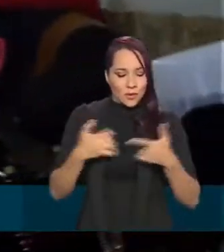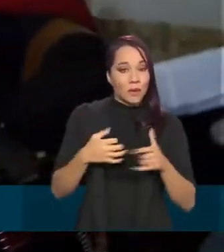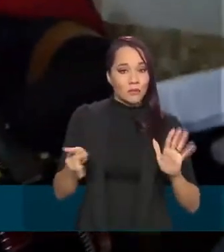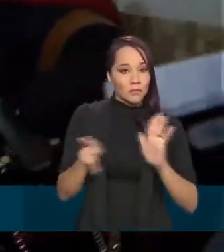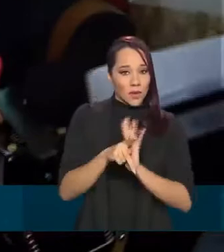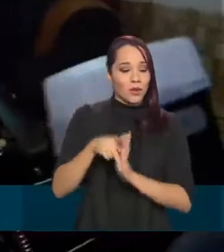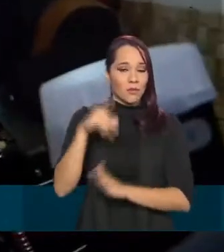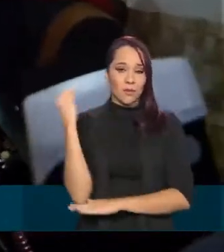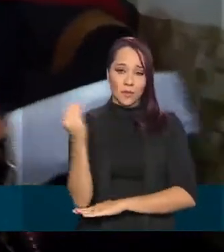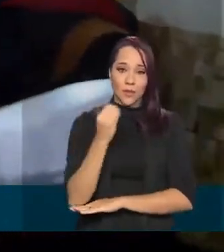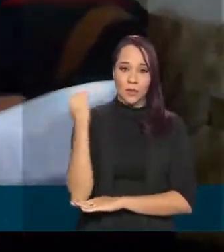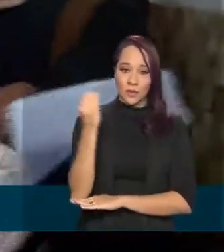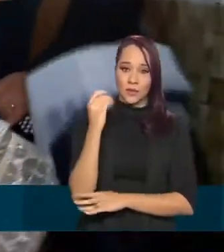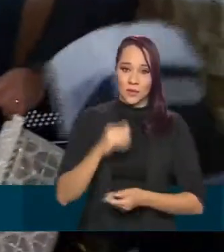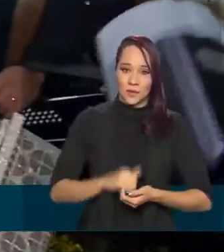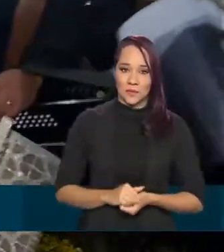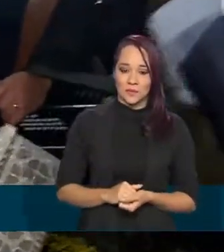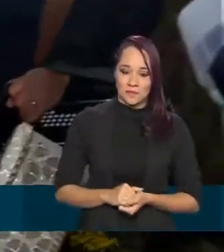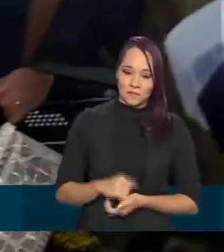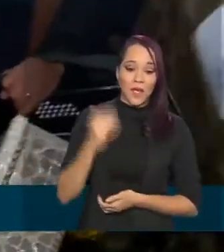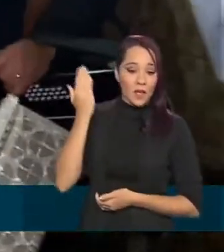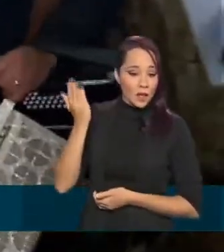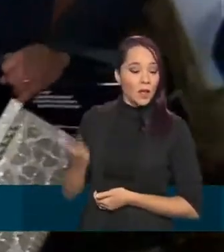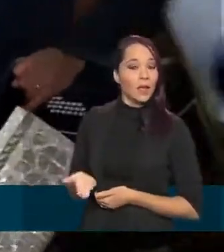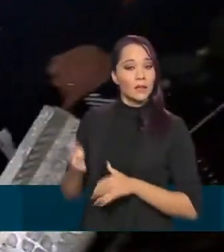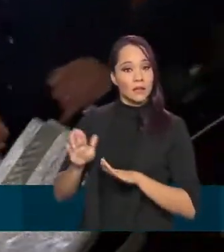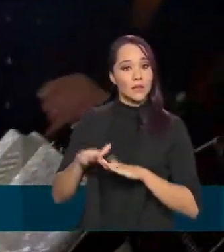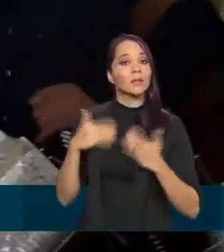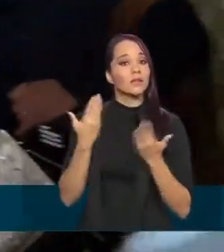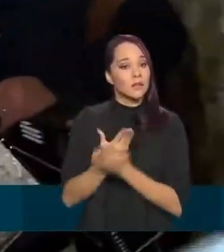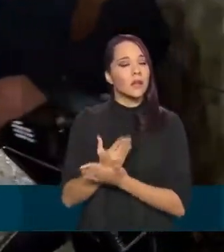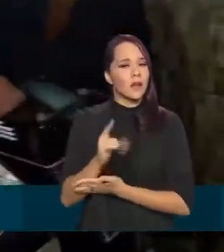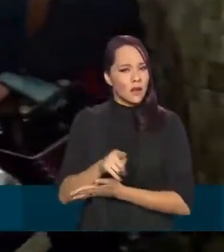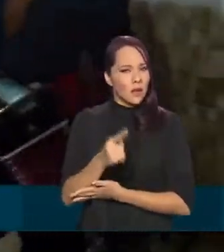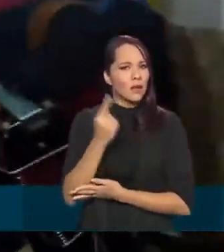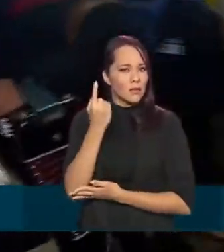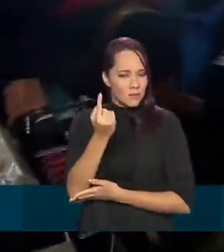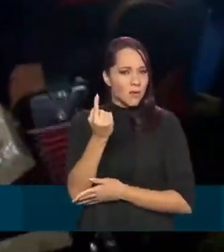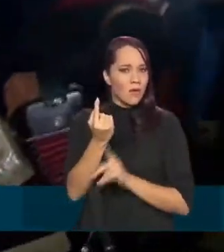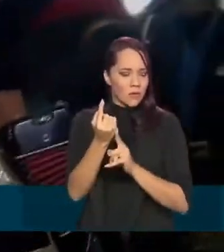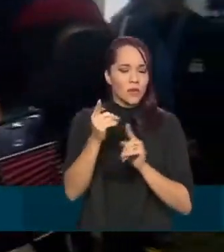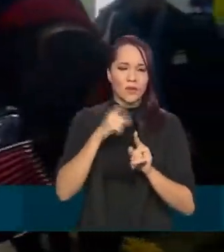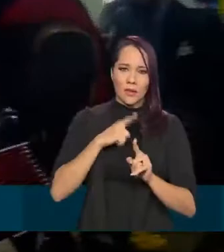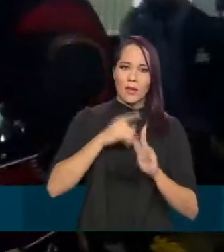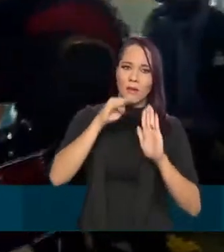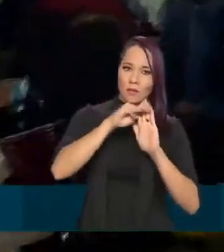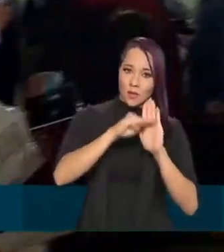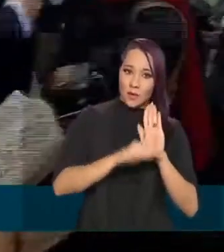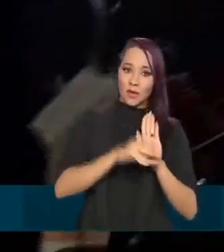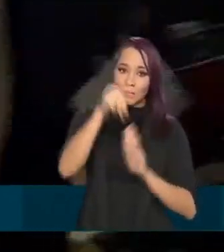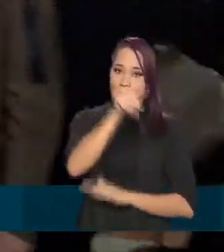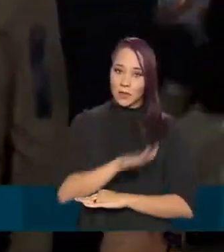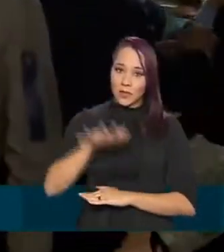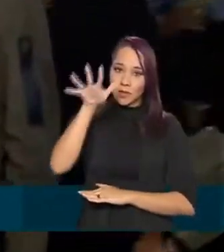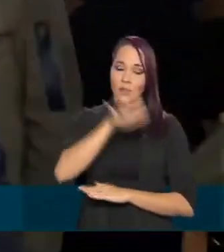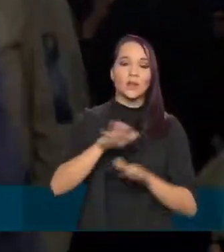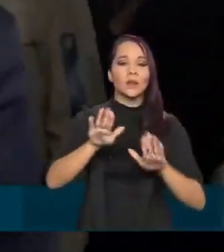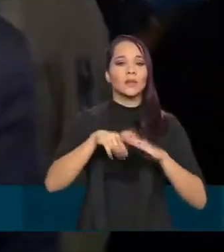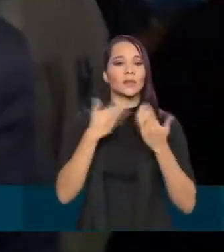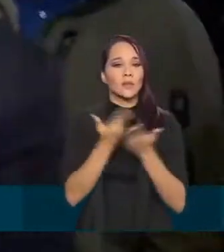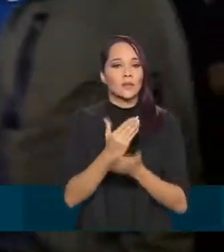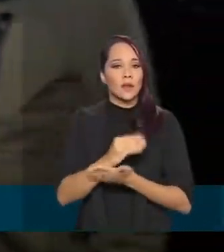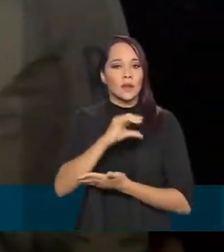região. Essa escola é uma das que fazem parte do Programa Nacional de